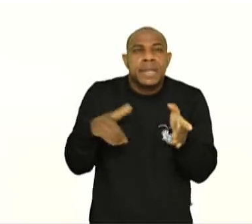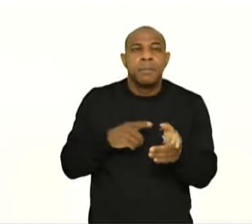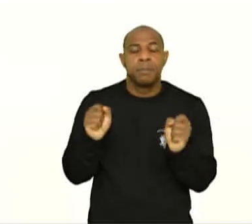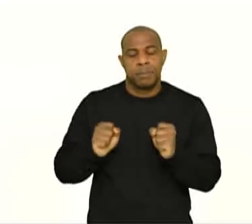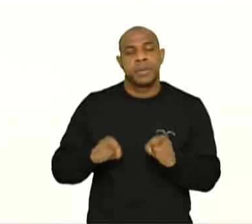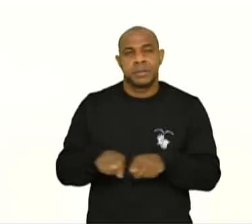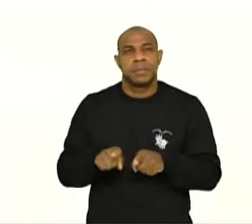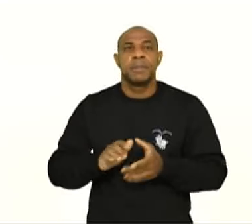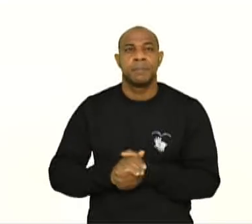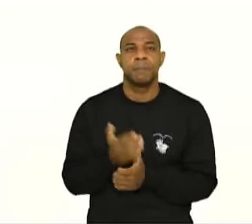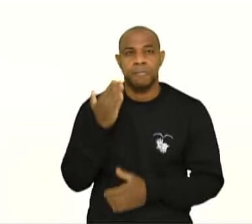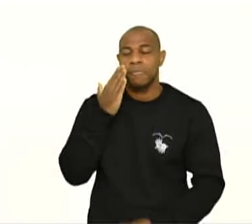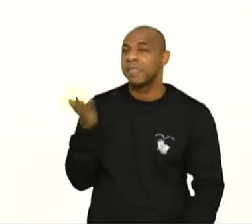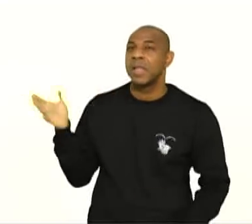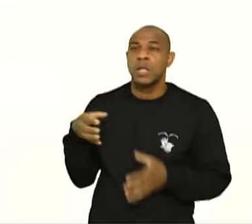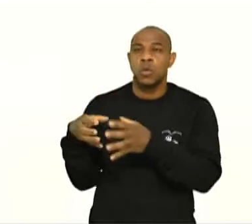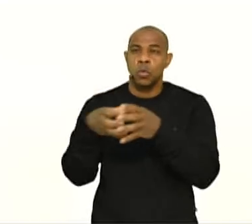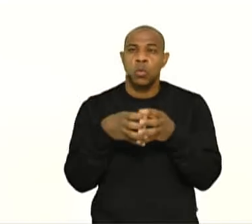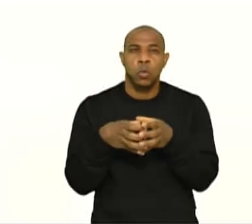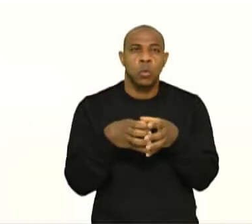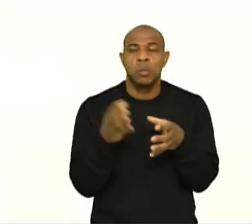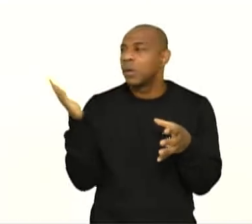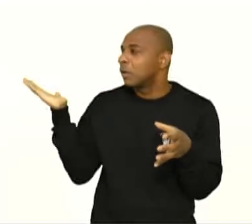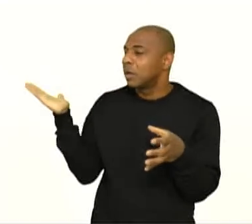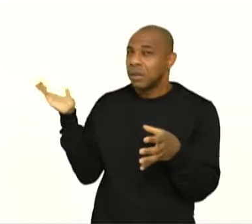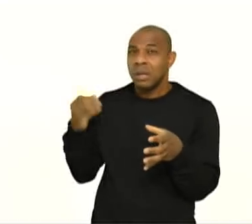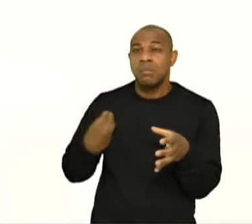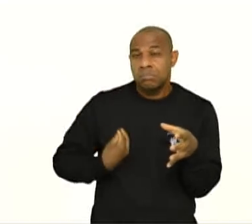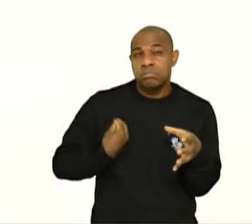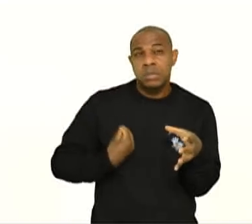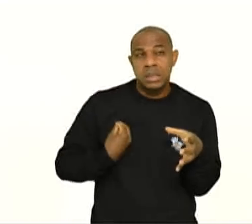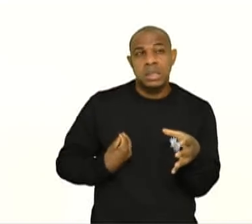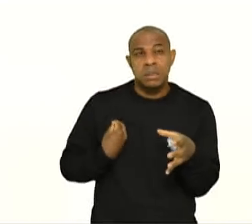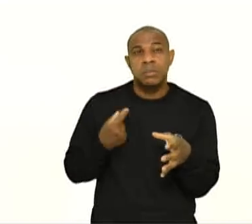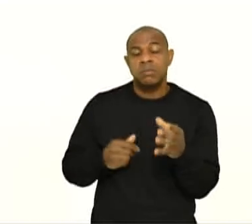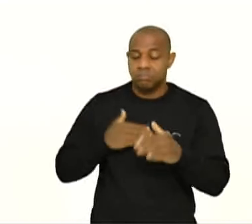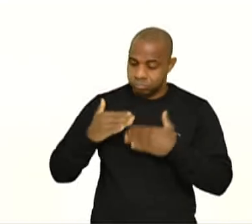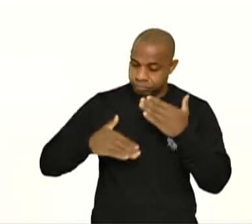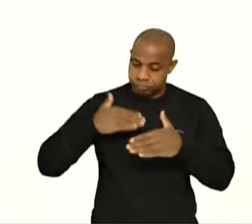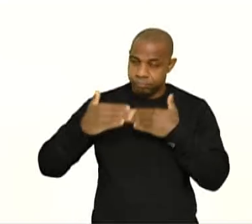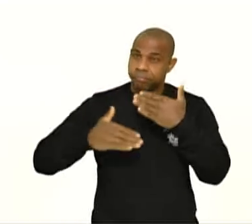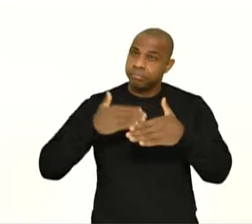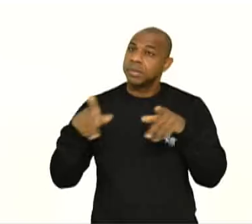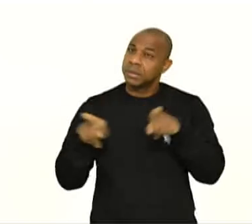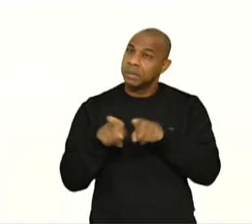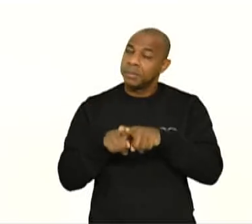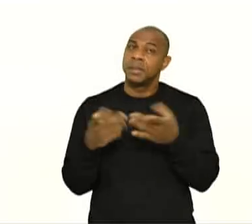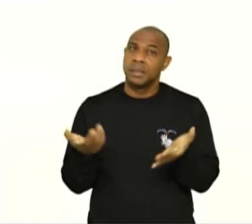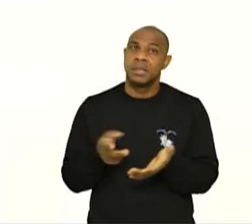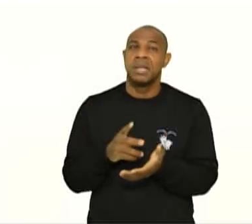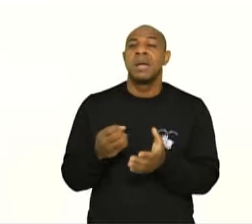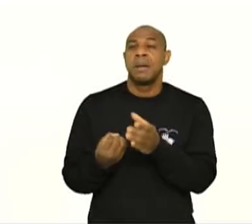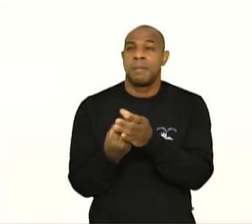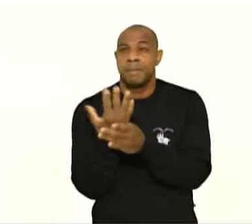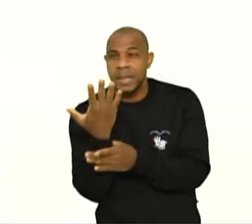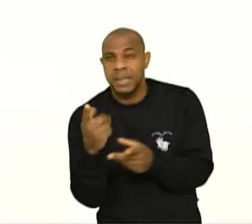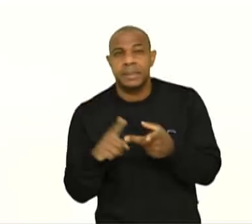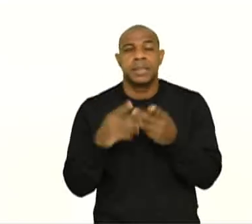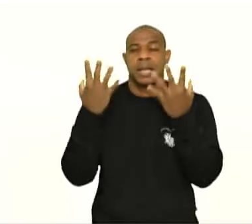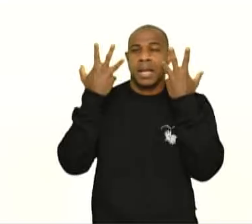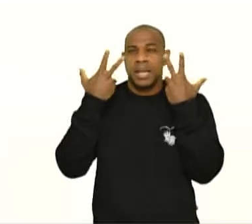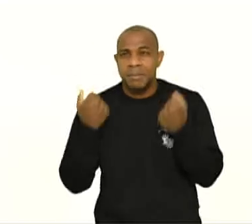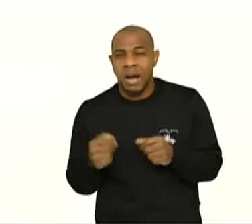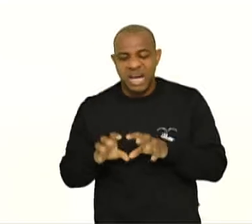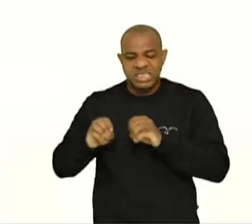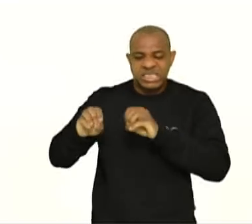considerados. Então, essa comunidade são seres que estão vivos ali, tá? Vamos considerar ali plantas, animais,